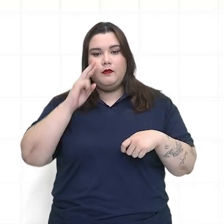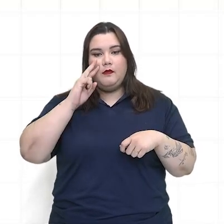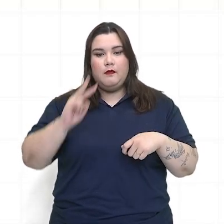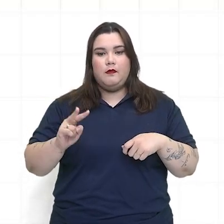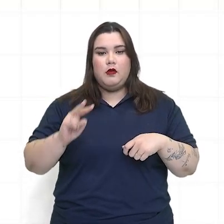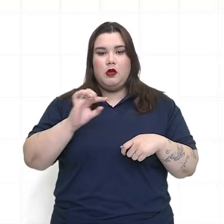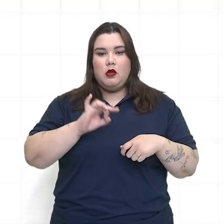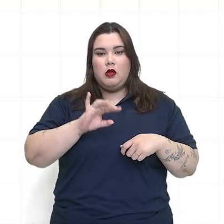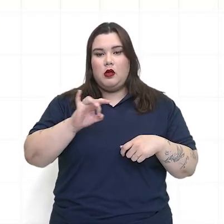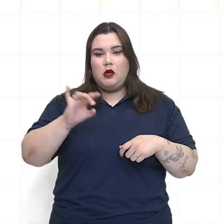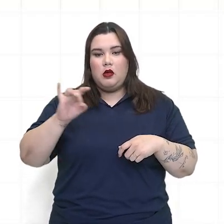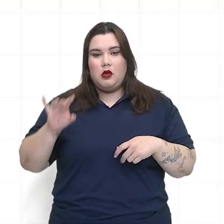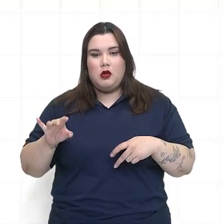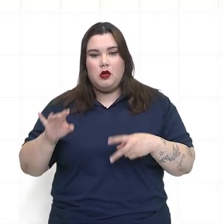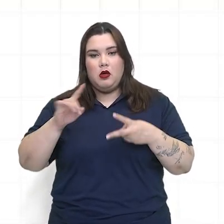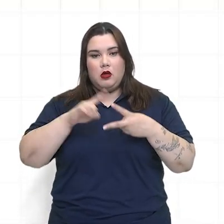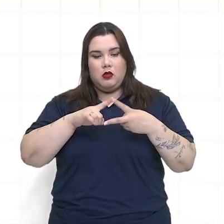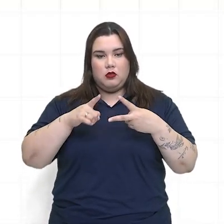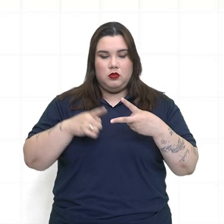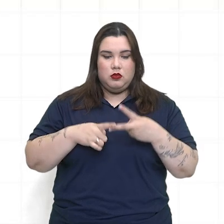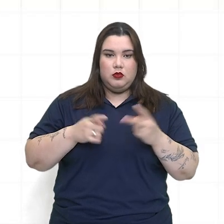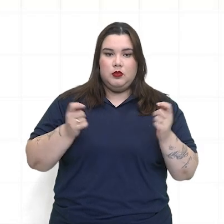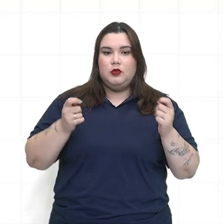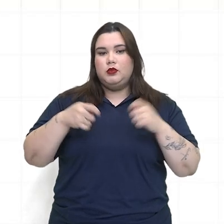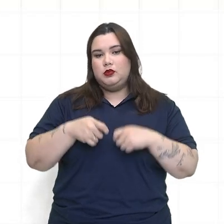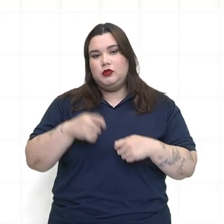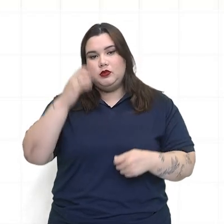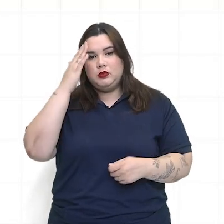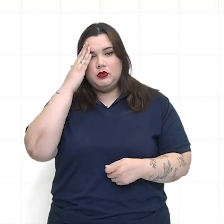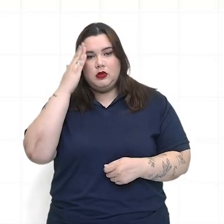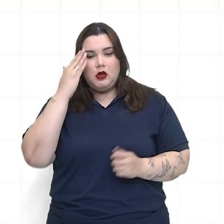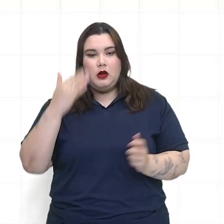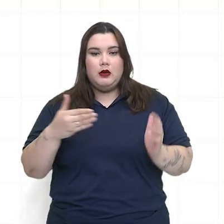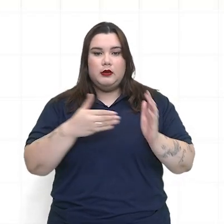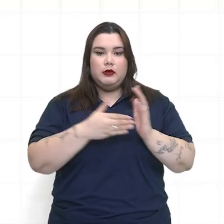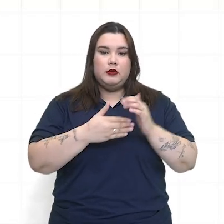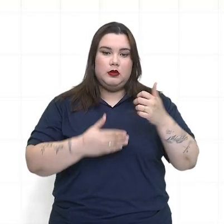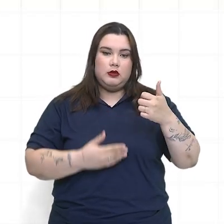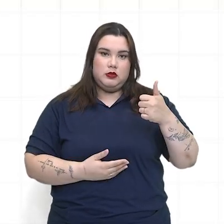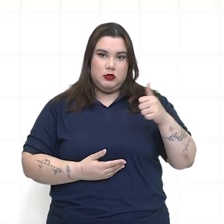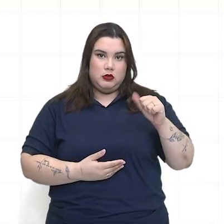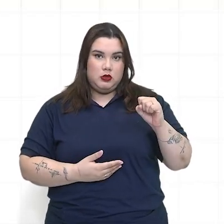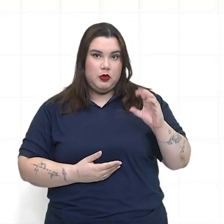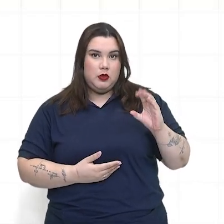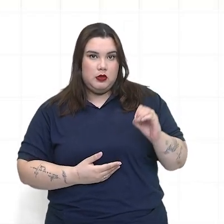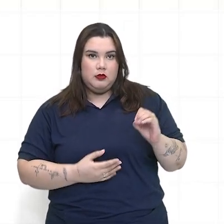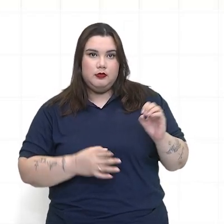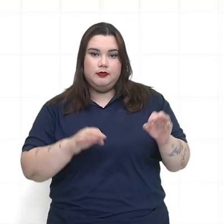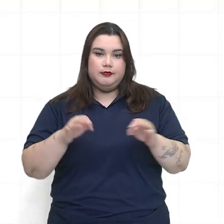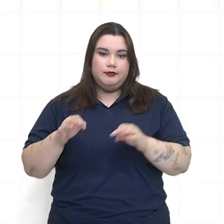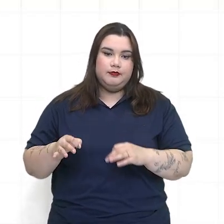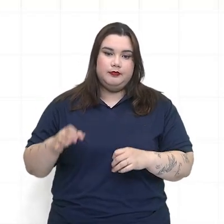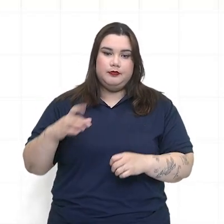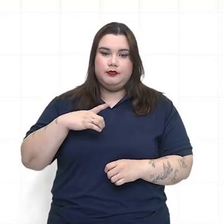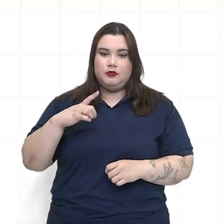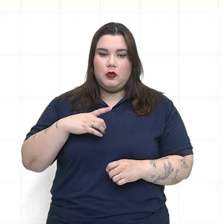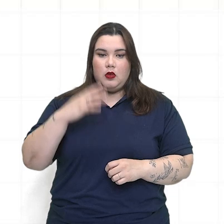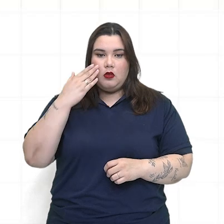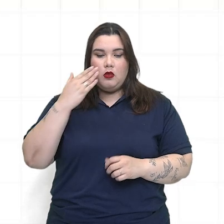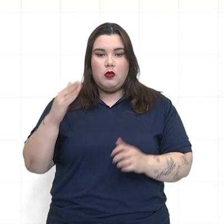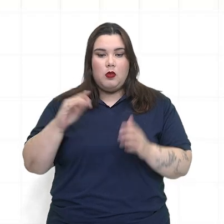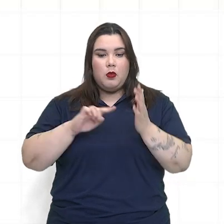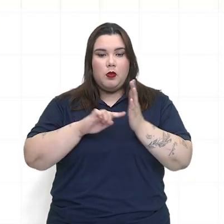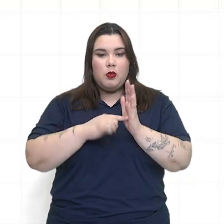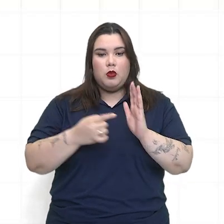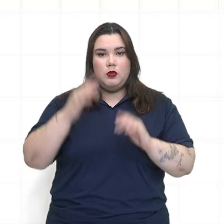medir qualquer valor de ângulo até 180, teoricamente. A gente tem aqui o centro